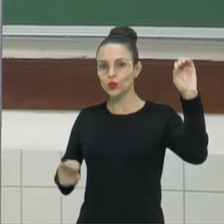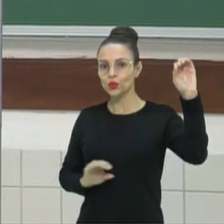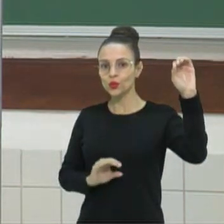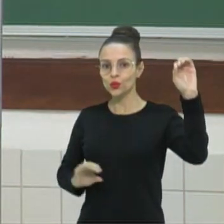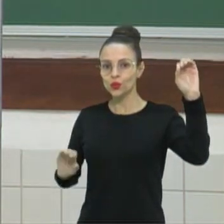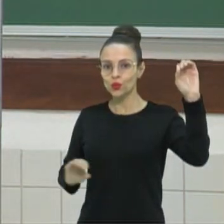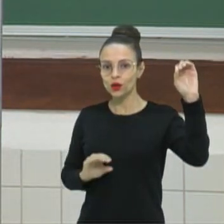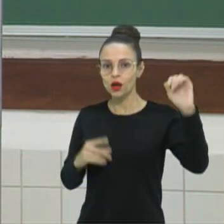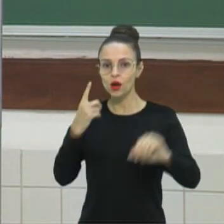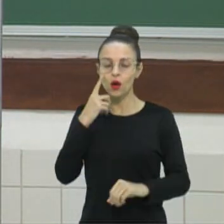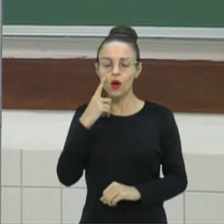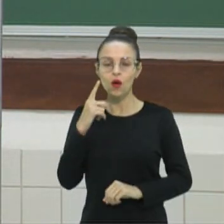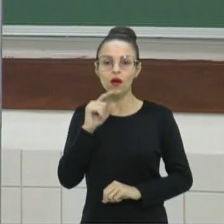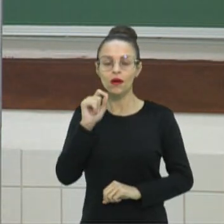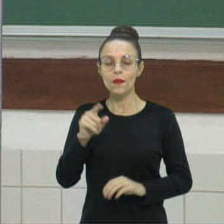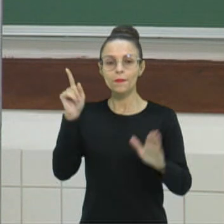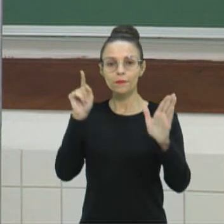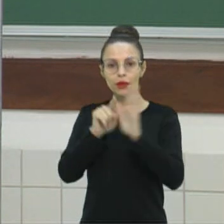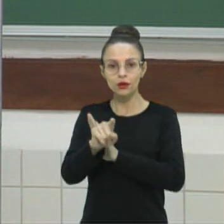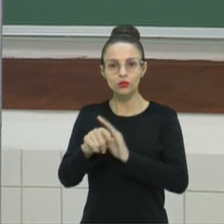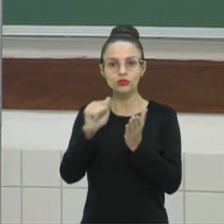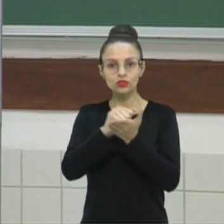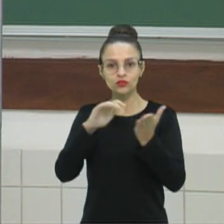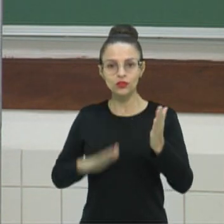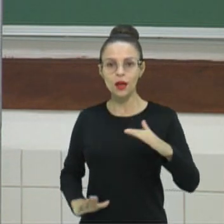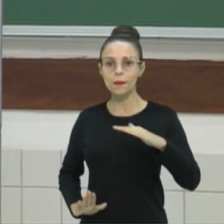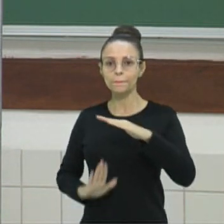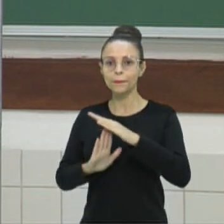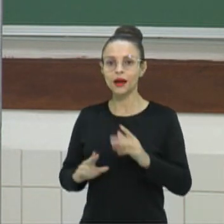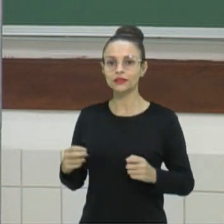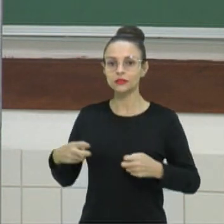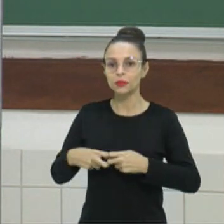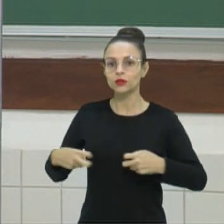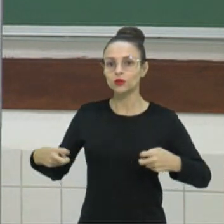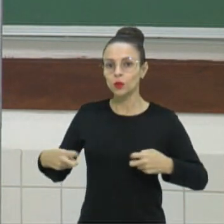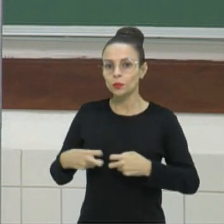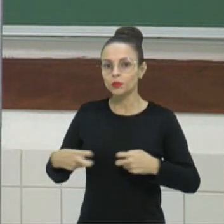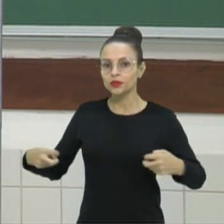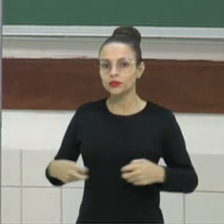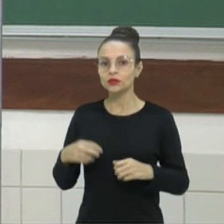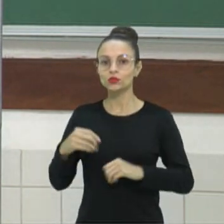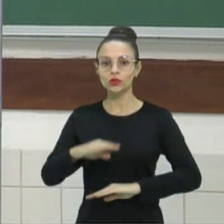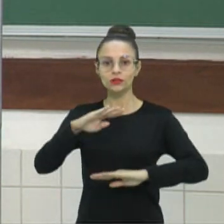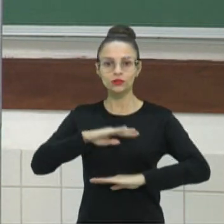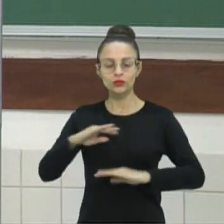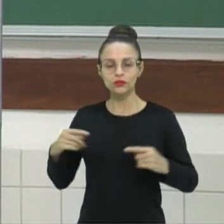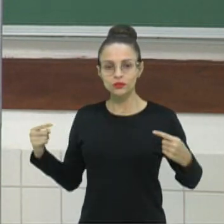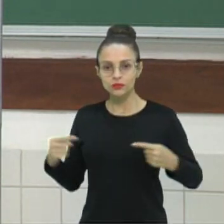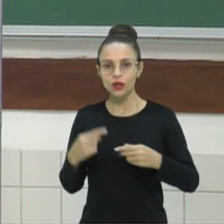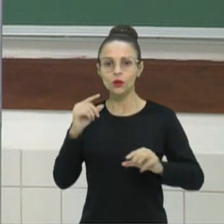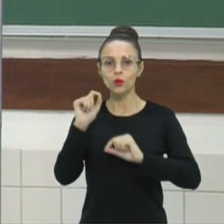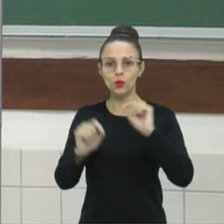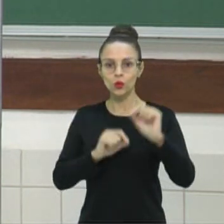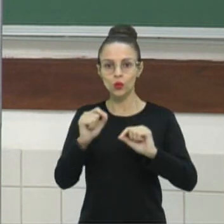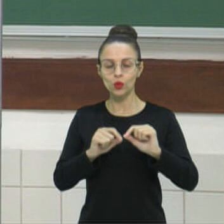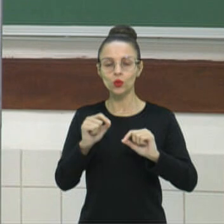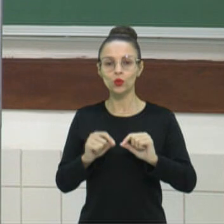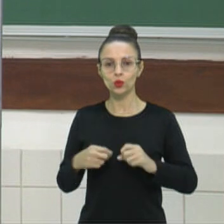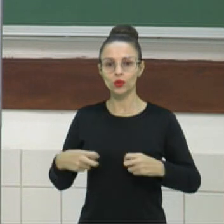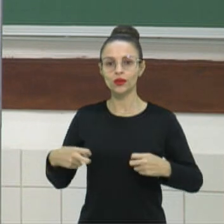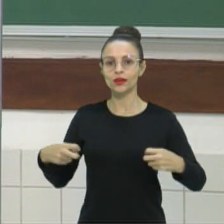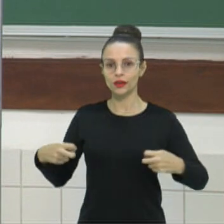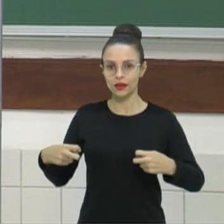tal. Veja que o exercício ele pergunta a máxima compressão. Então é aquela situação ideal em que a mola